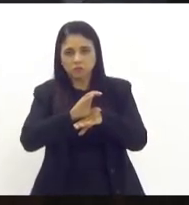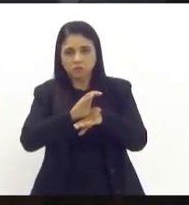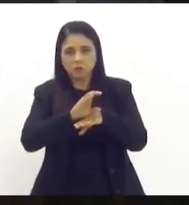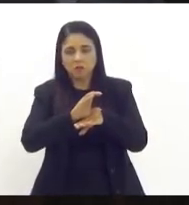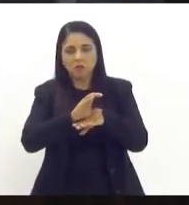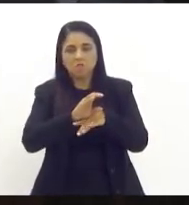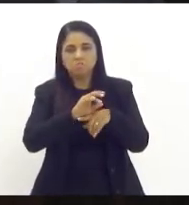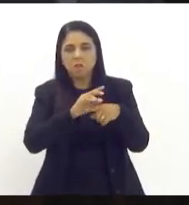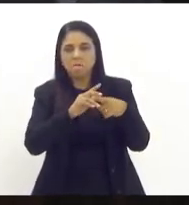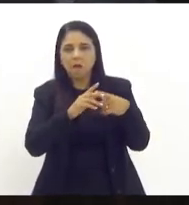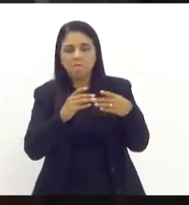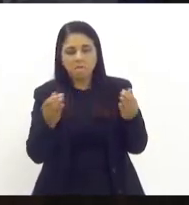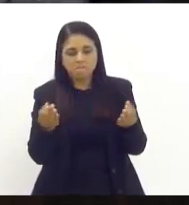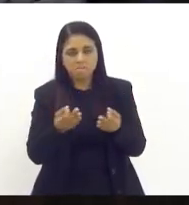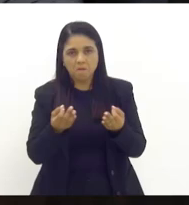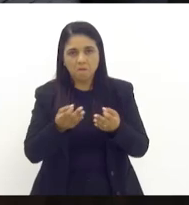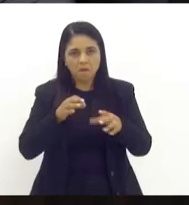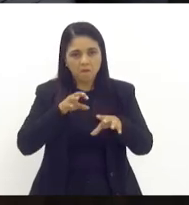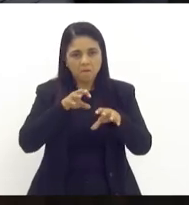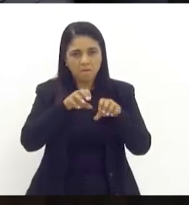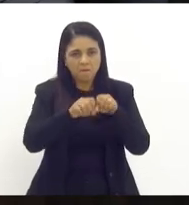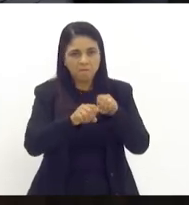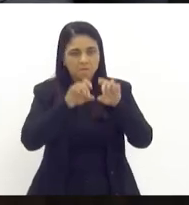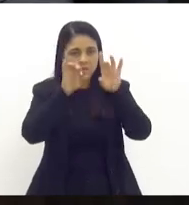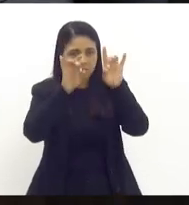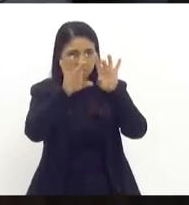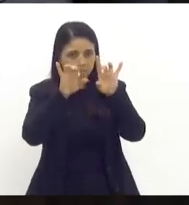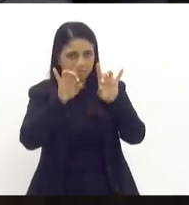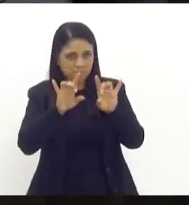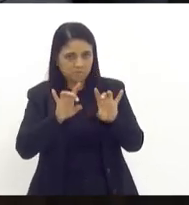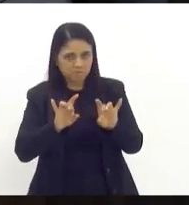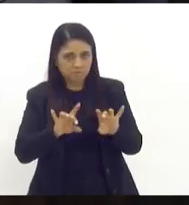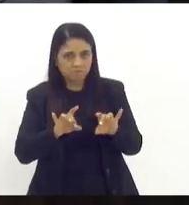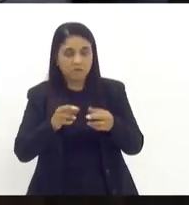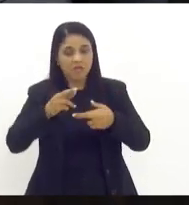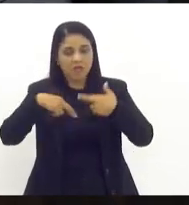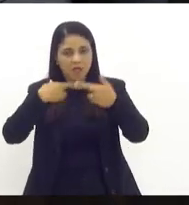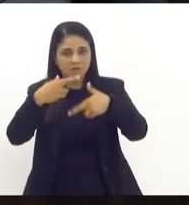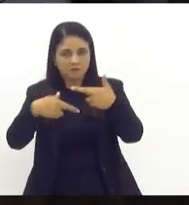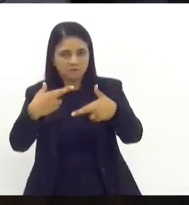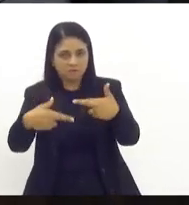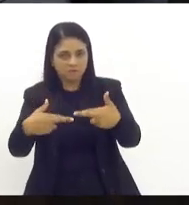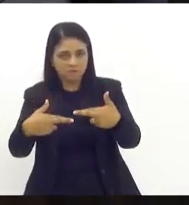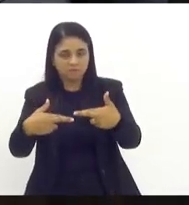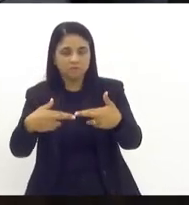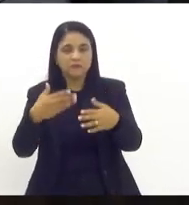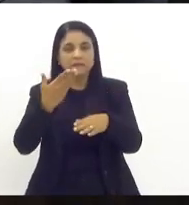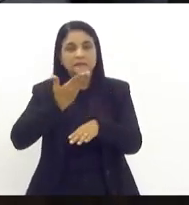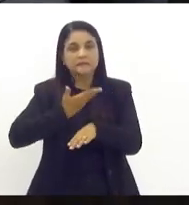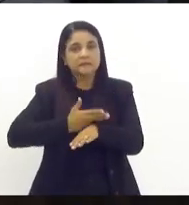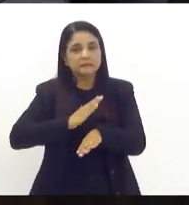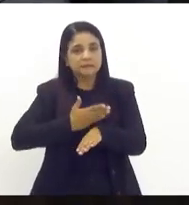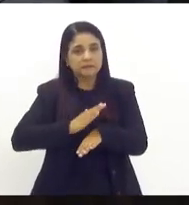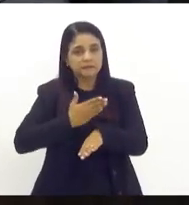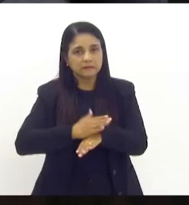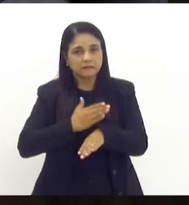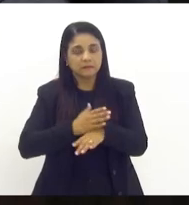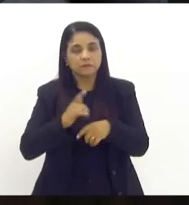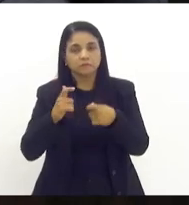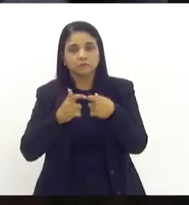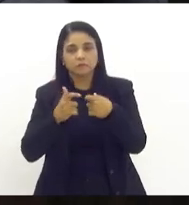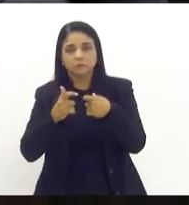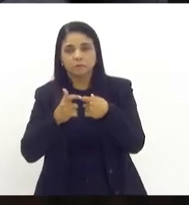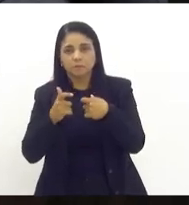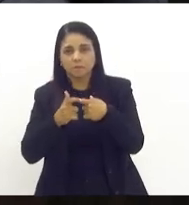aperfeiçoamento para especialização reciclagem e treinamento de médico